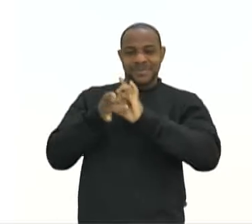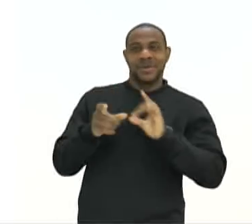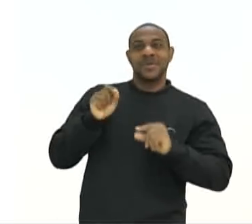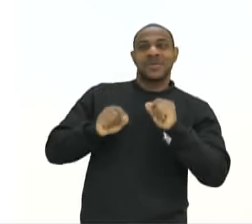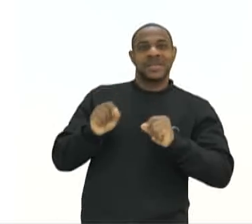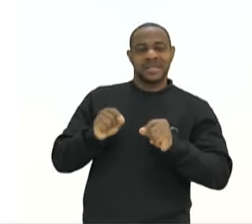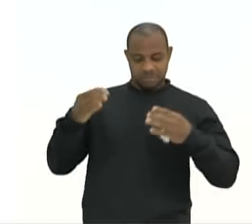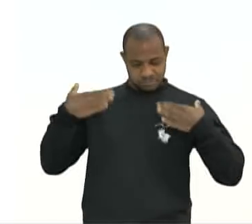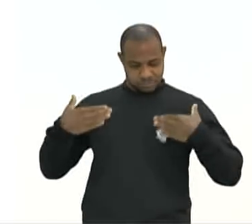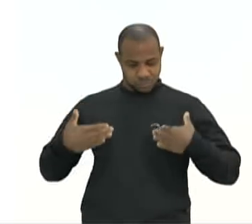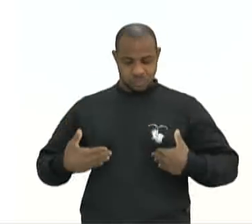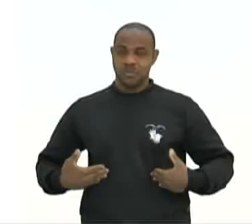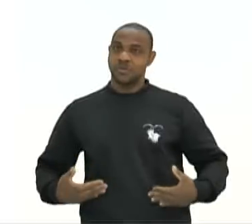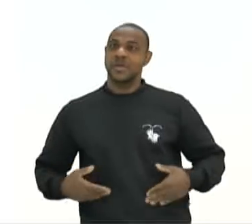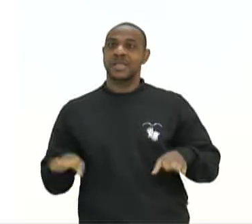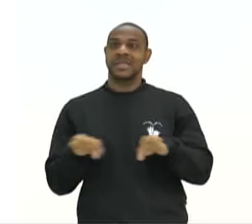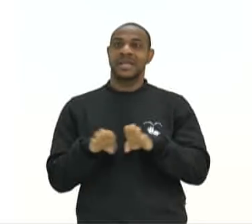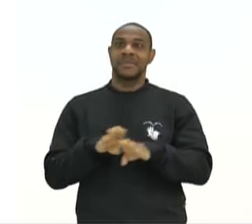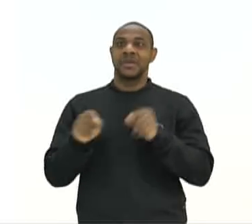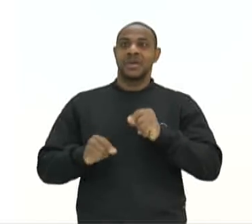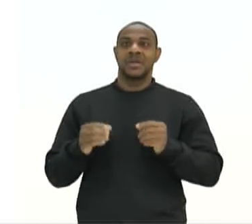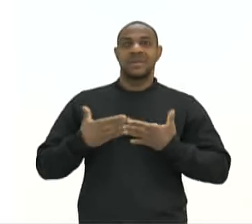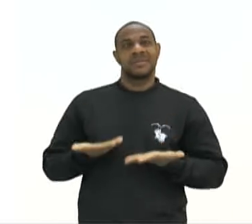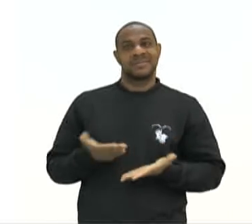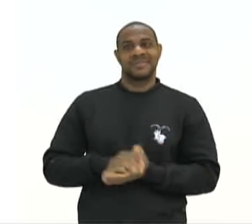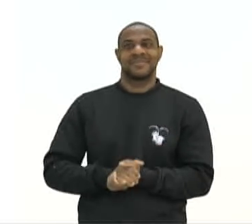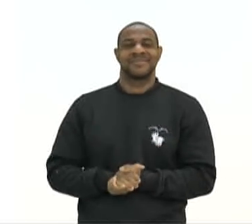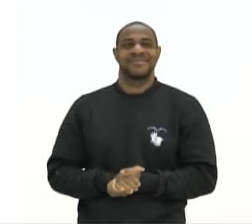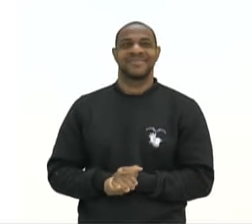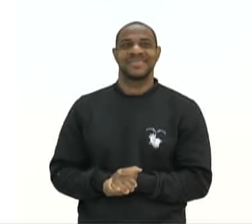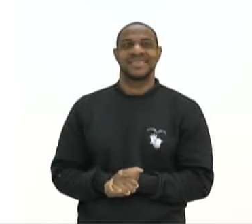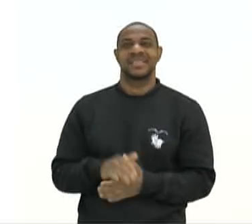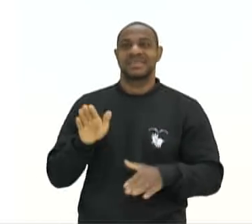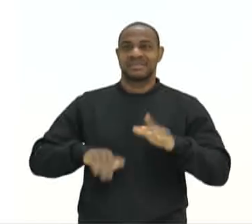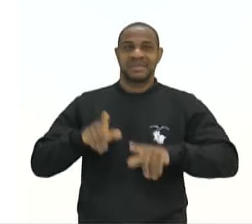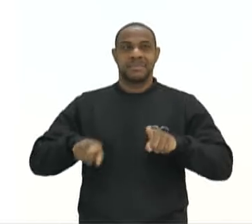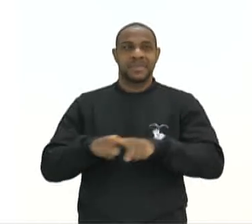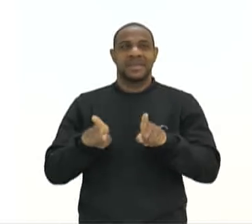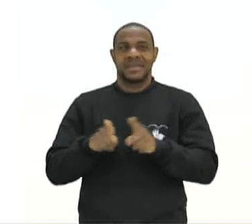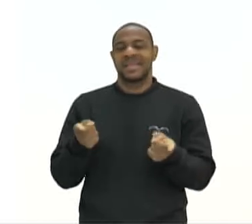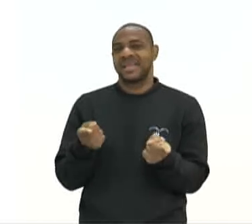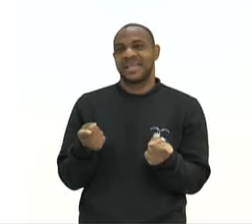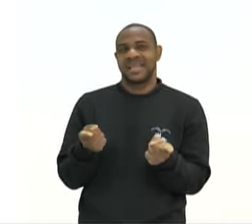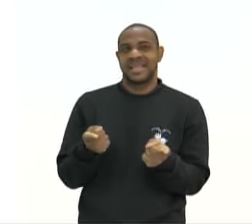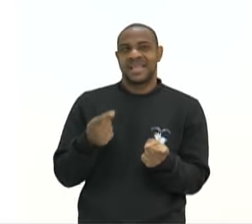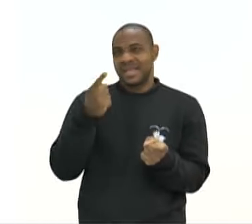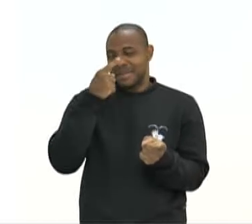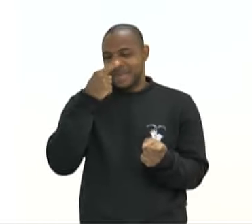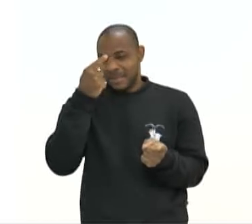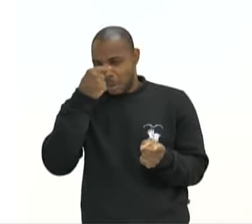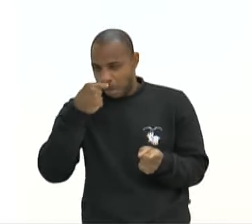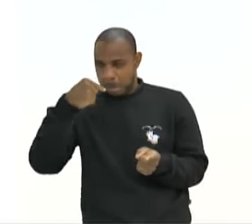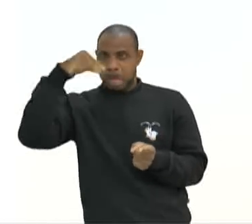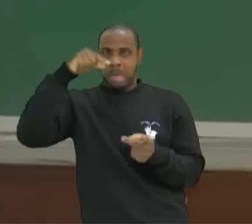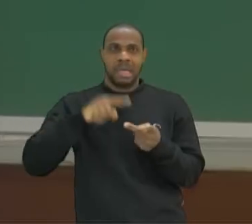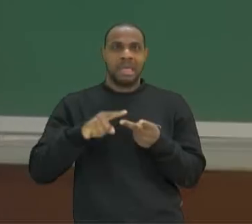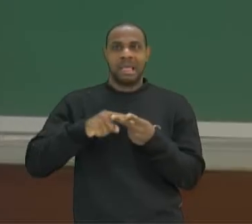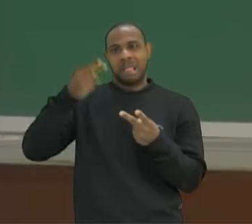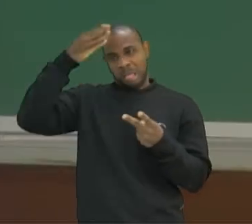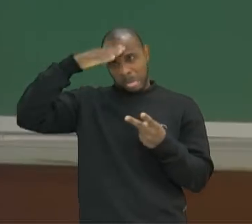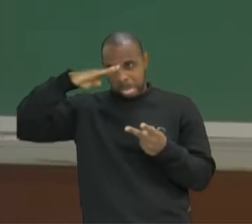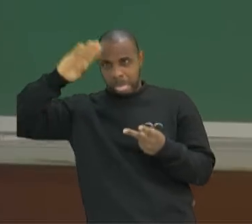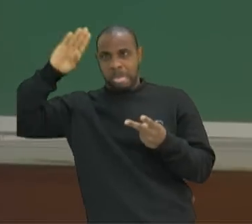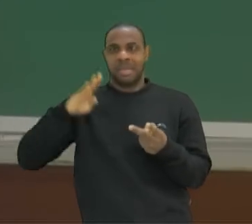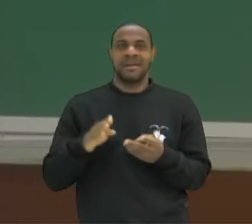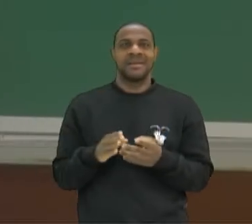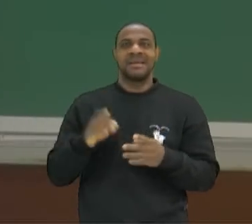aspectos físicos e ou comportamentais do objeto, como nariz avantajado, topete,